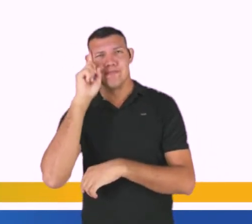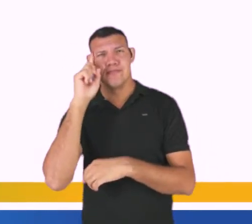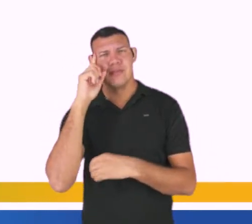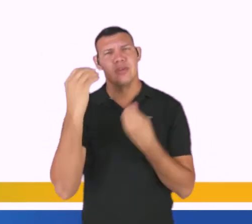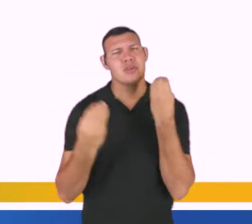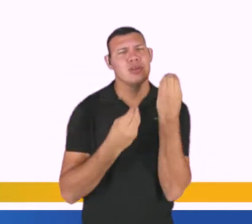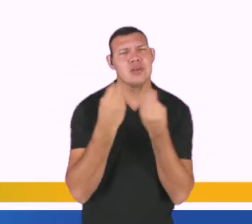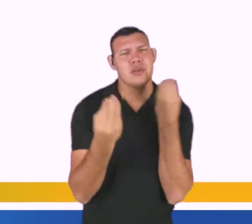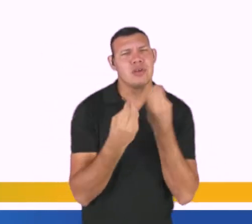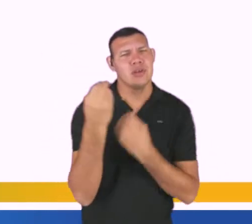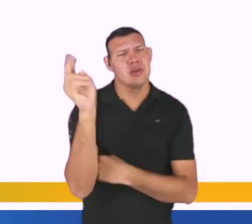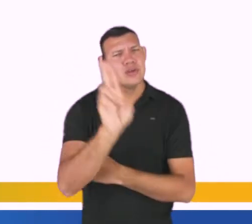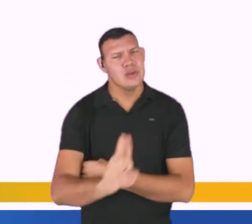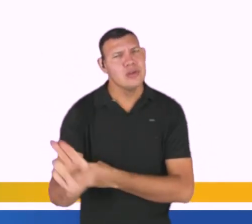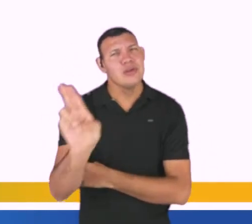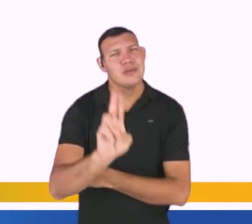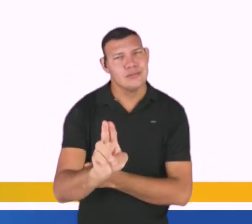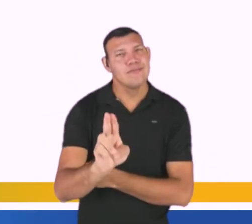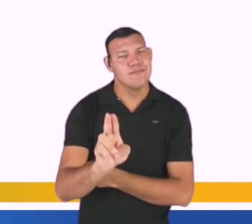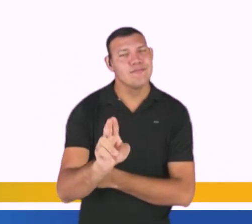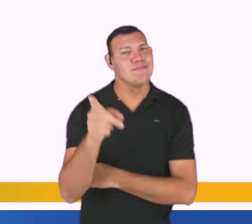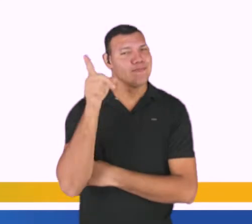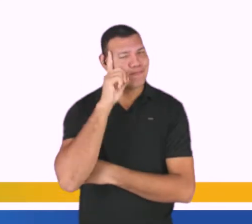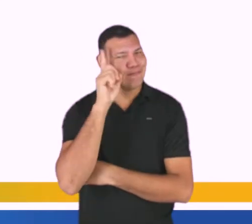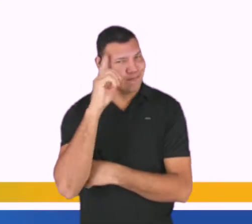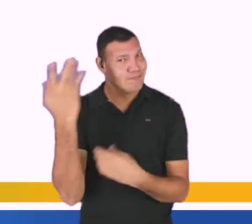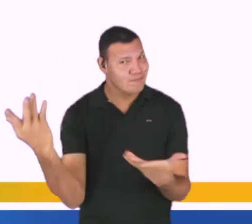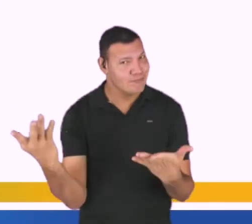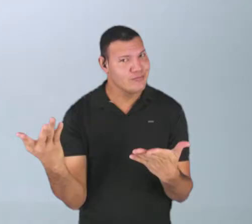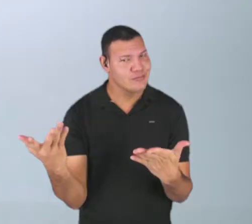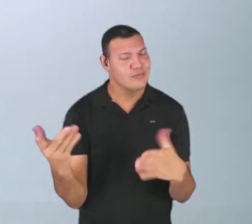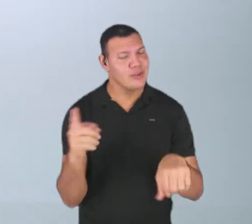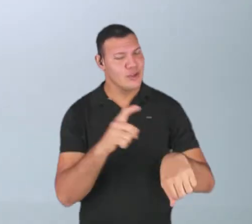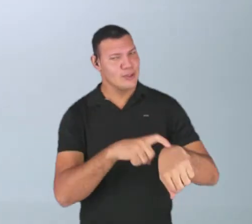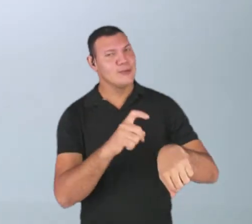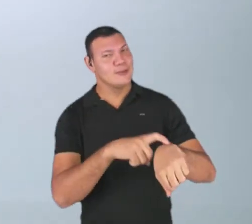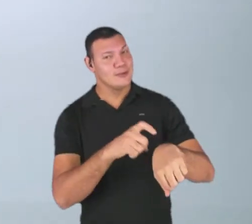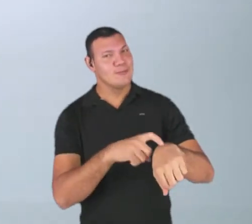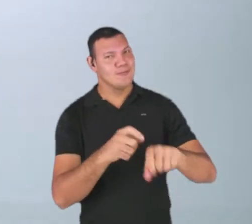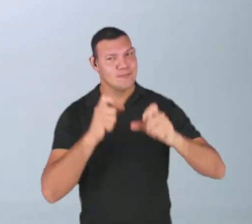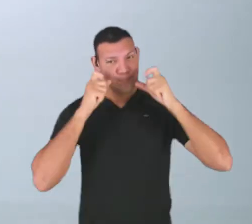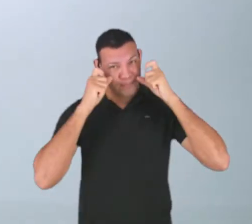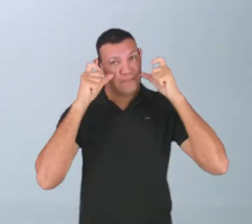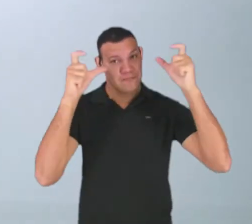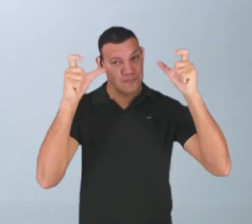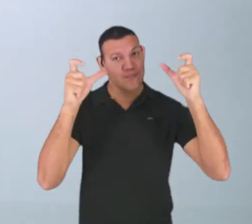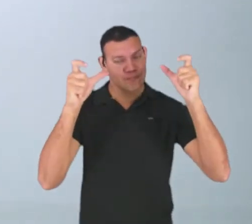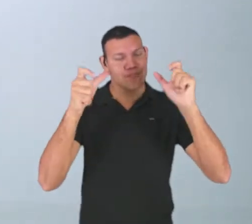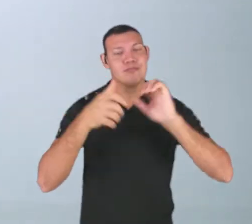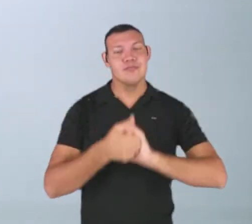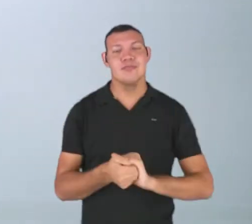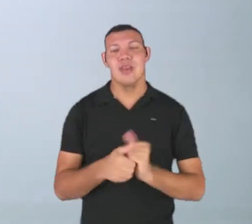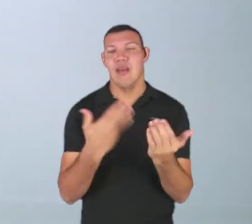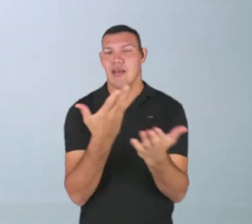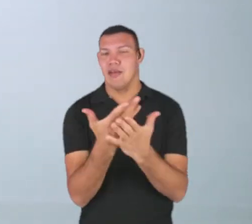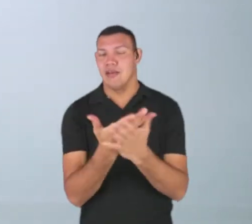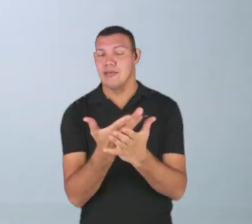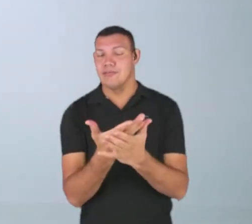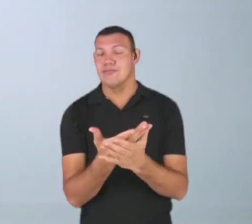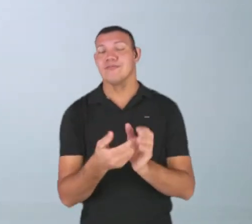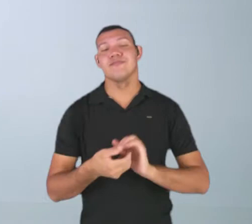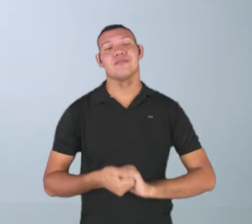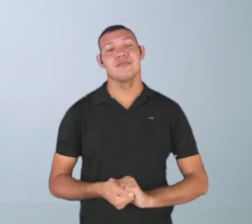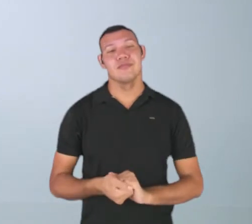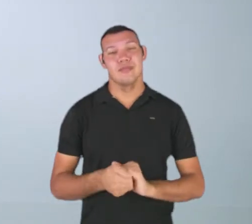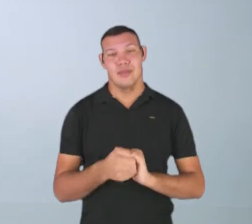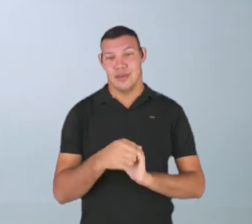essa aplicabilidade no dia a dia? Então, essa é a hora de você se antenar e se atentar à aula de agora, tá